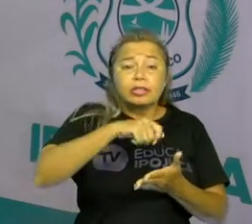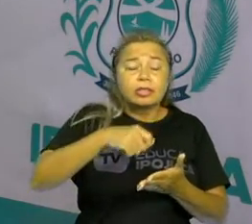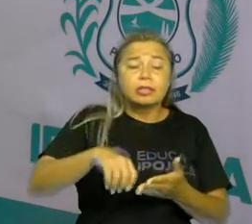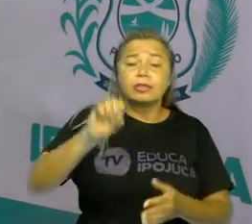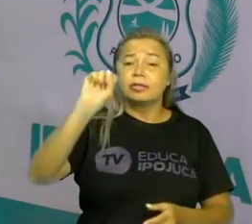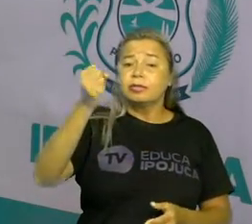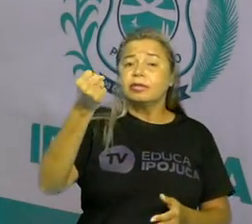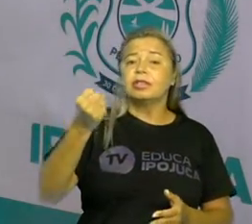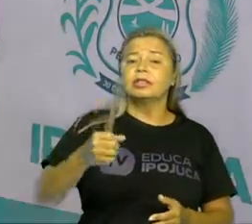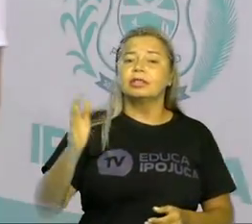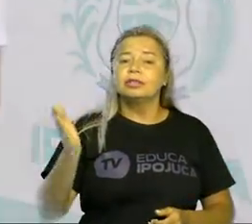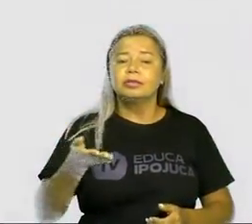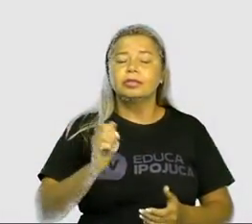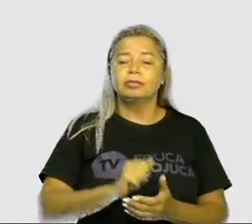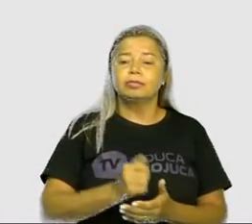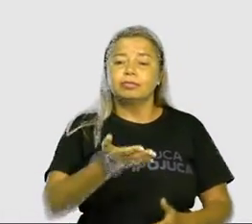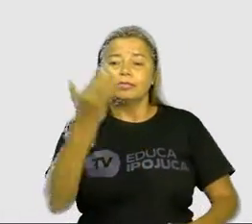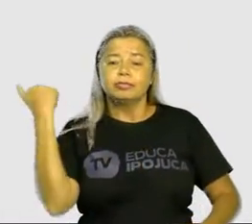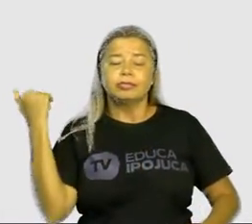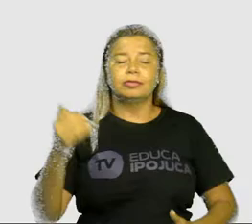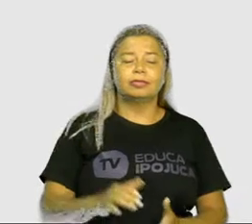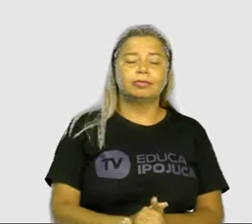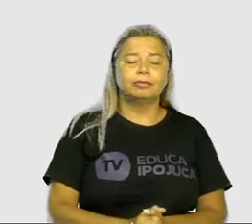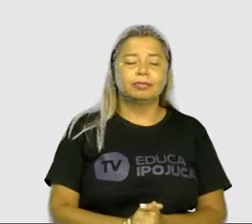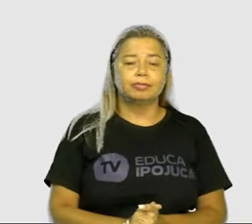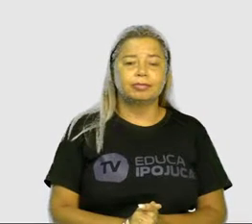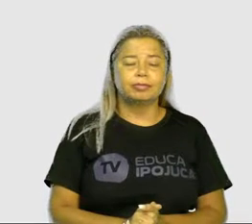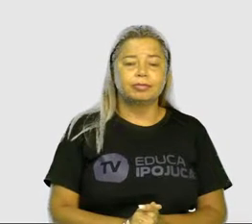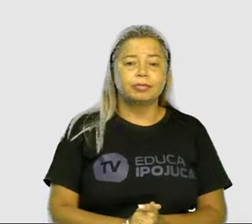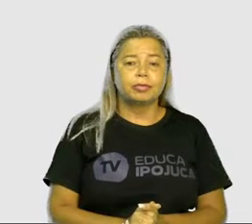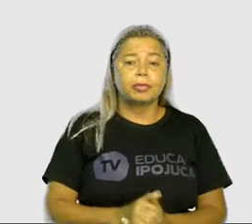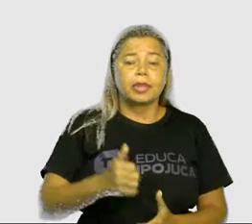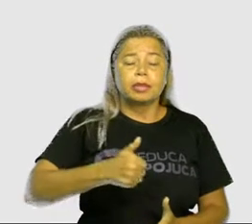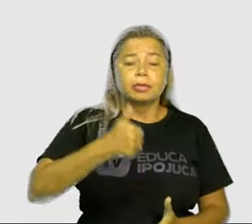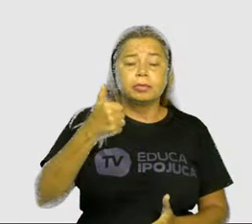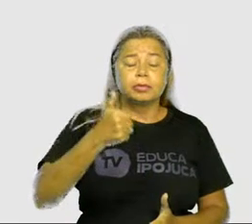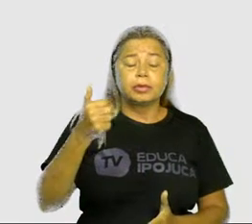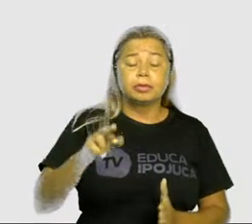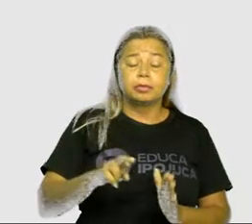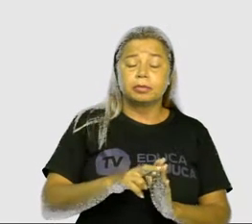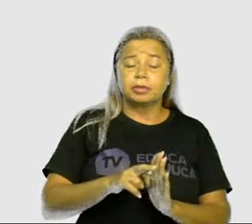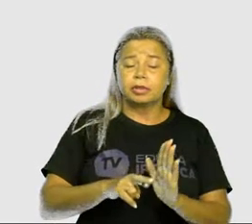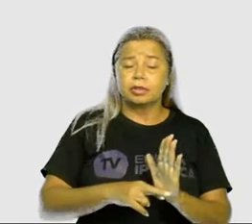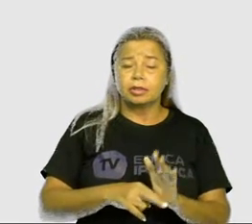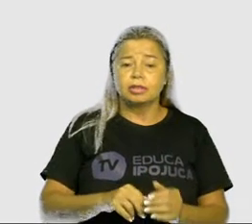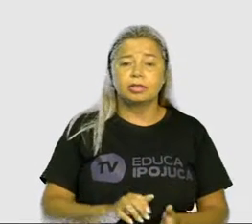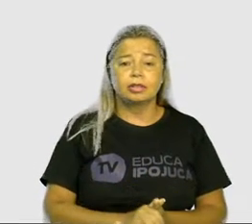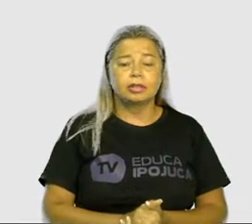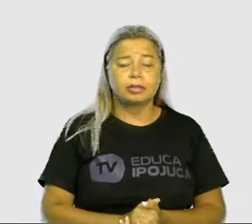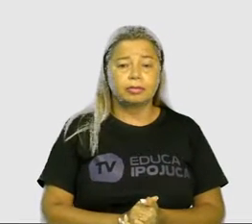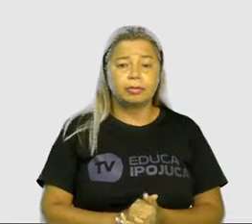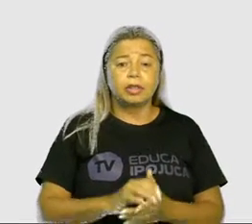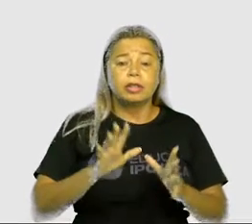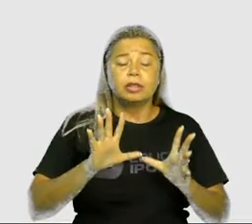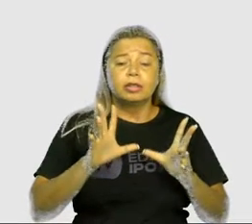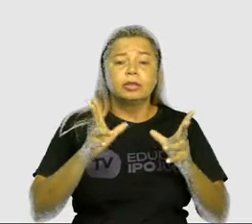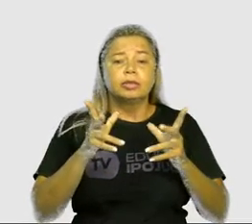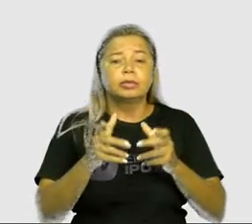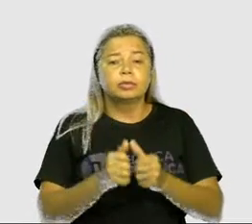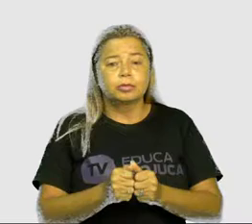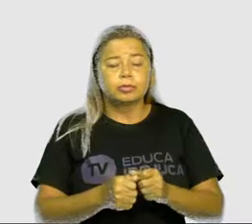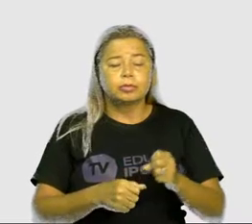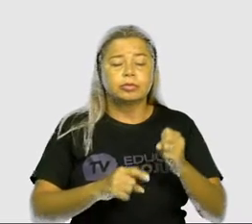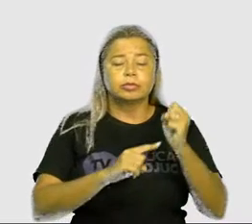Então, let's go. Primeira regra que você tem que ficar ciente é que todo o